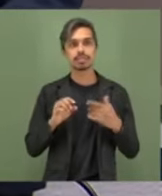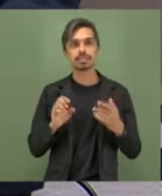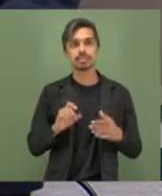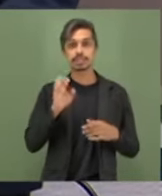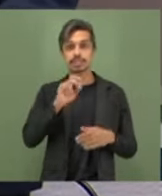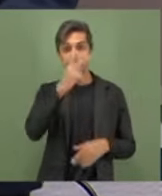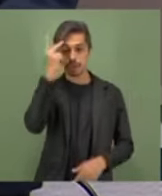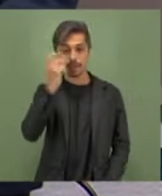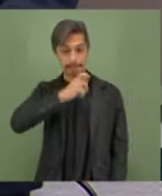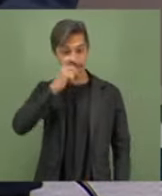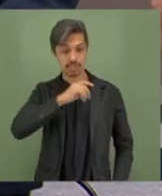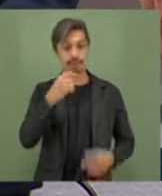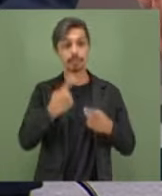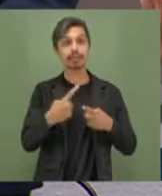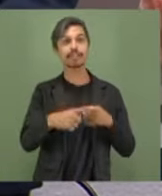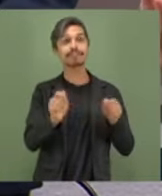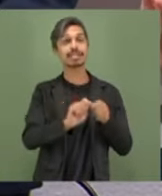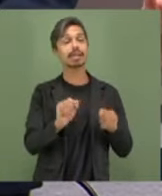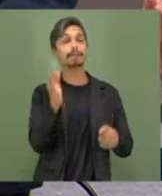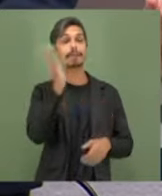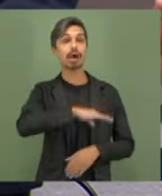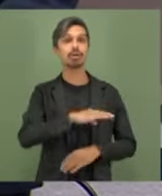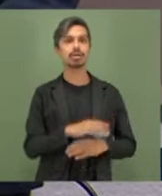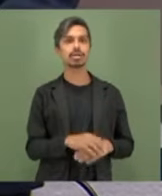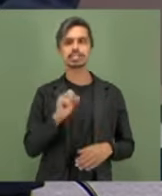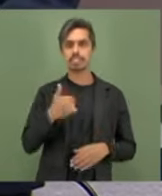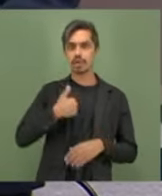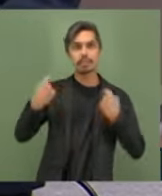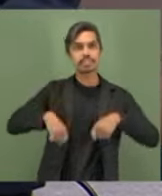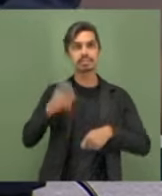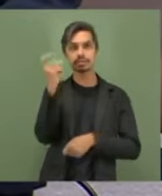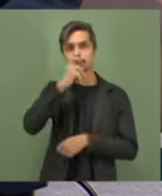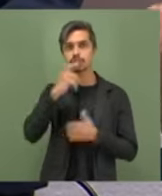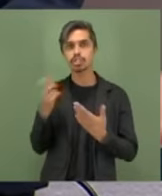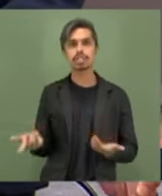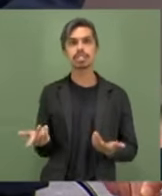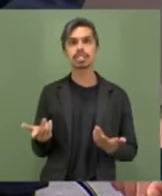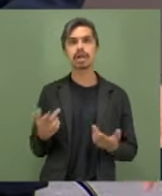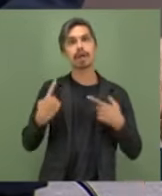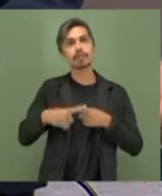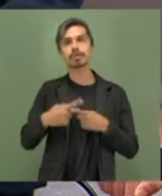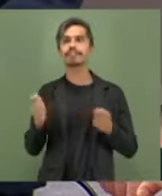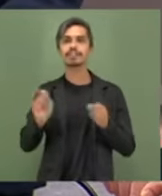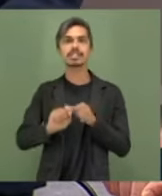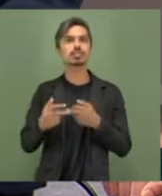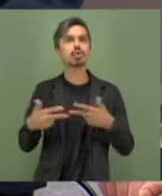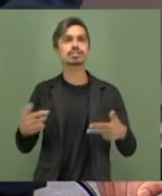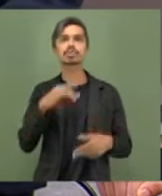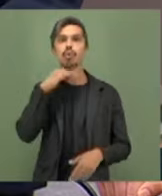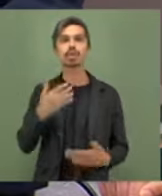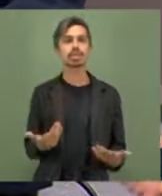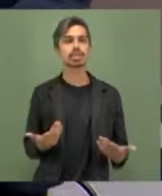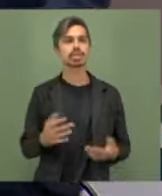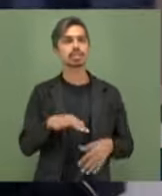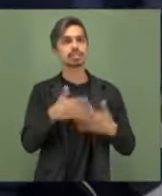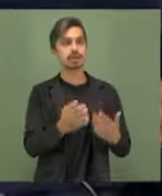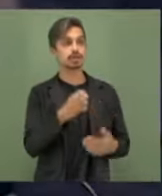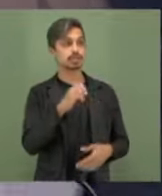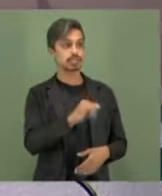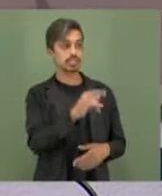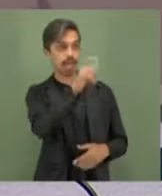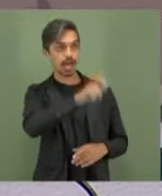Eu, se tiver que mentir, é porque eu não estou a fazer as coisas bem. E para a Polícia Federal ter tido que mentir à pressa naquele dia 25, é porque